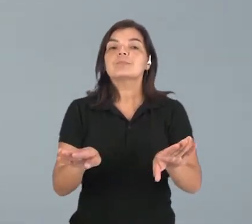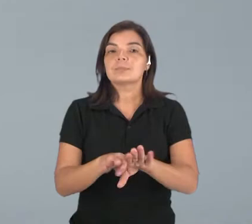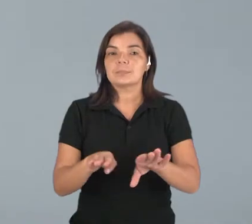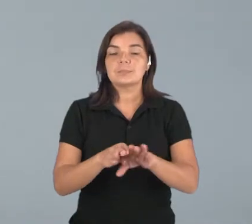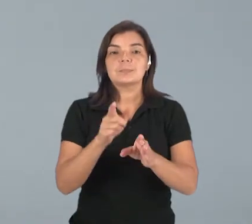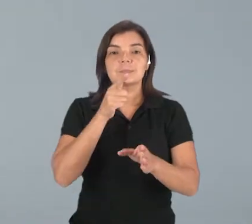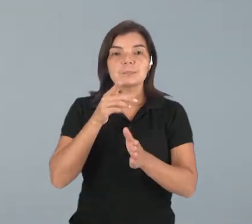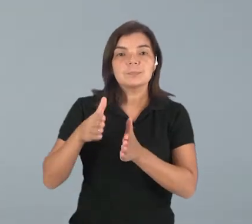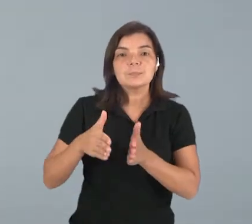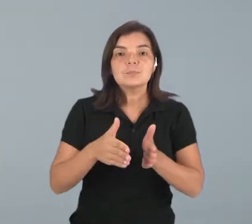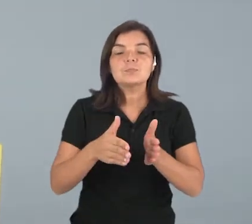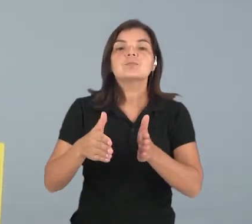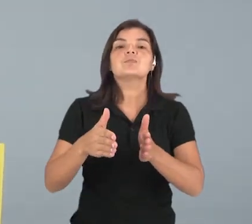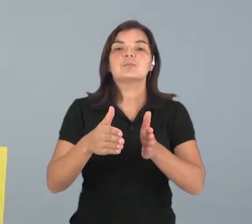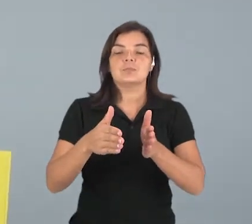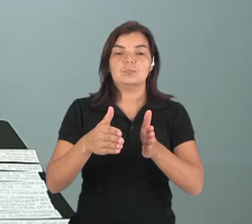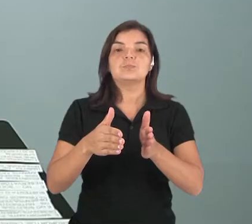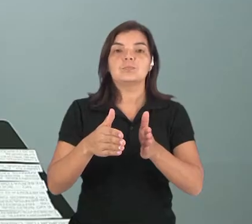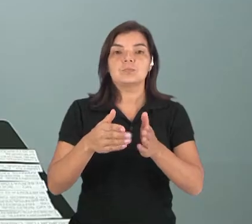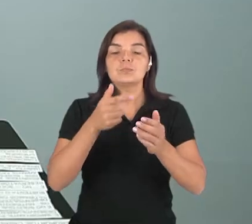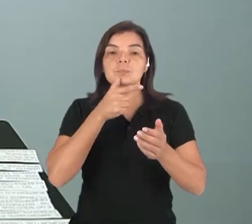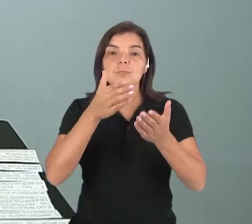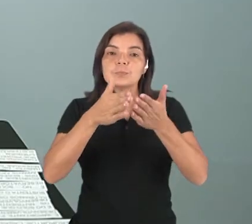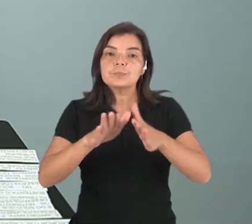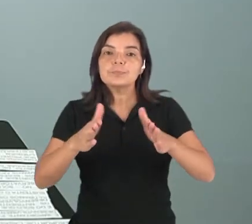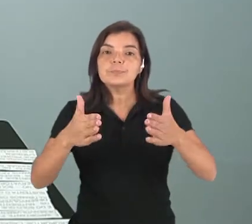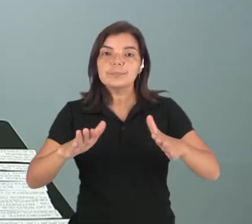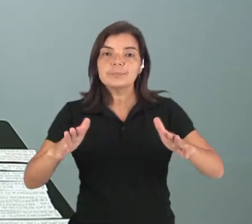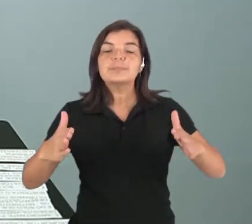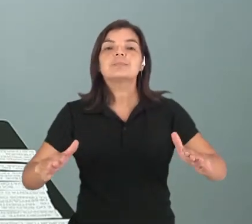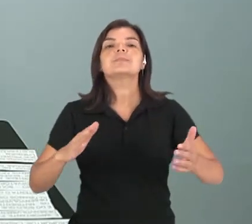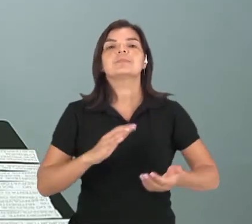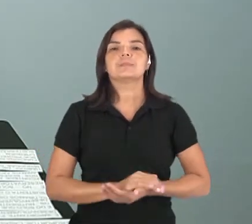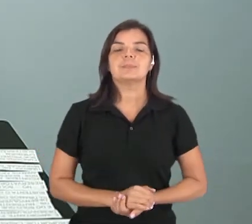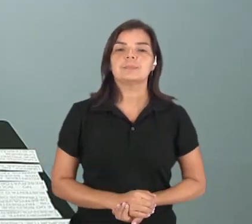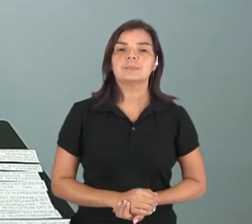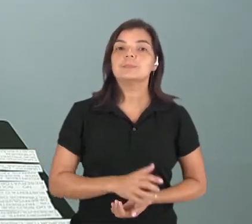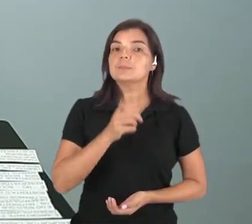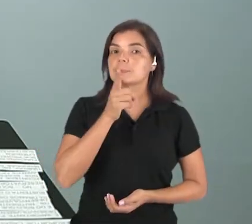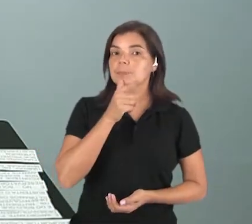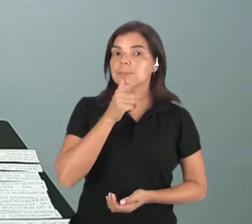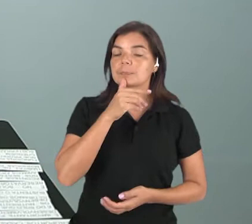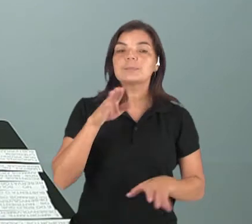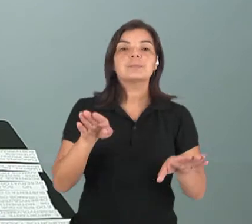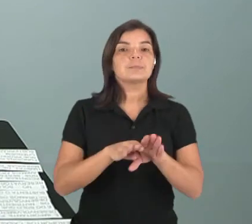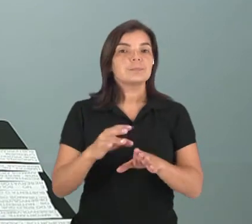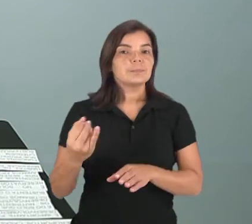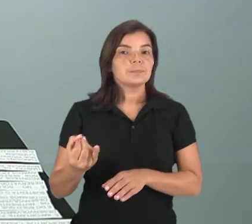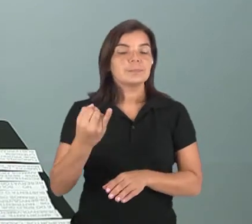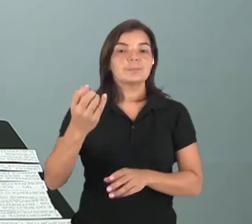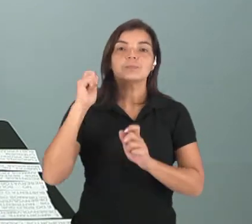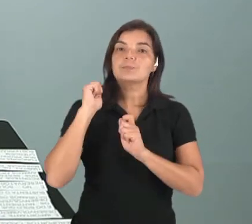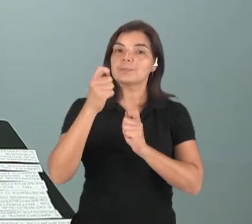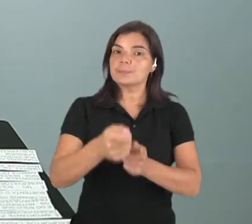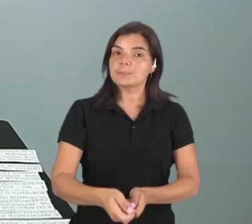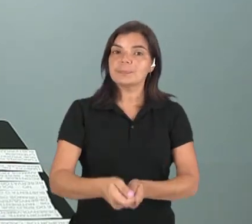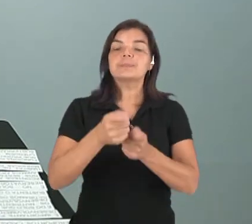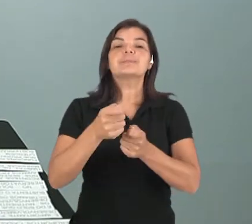dos rios, dos mares, certo? A água também é fundamental para a pesca,